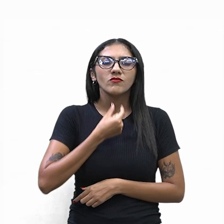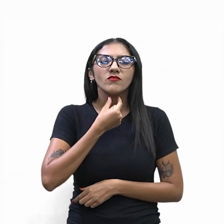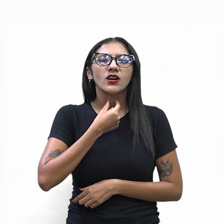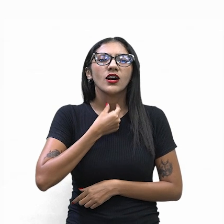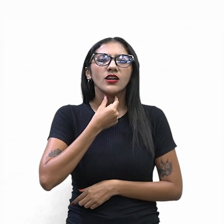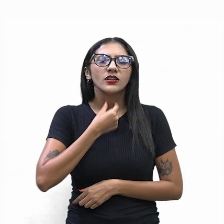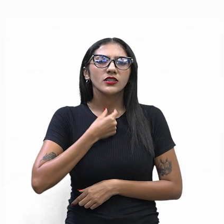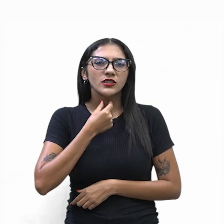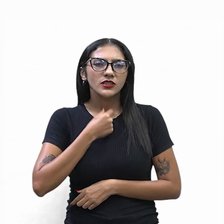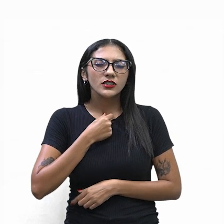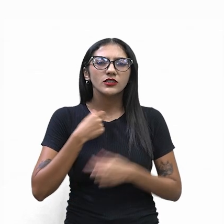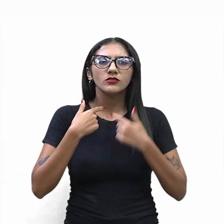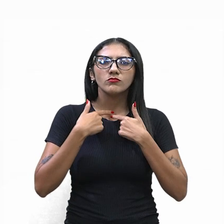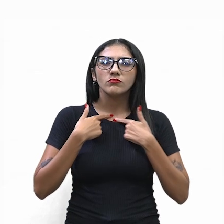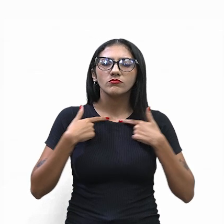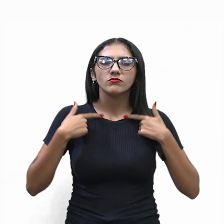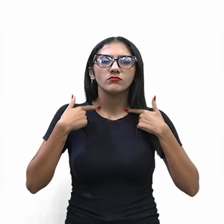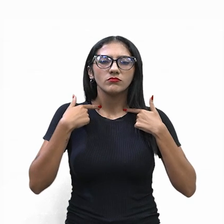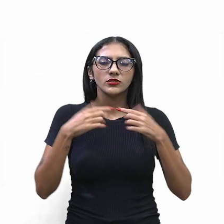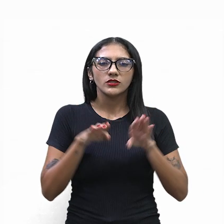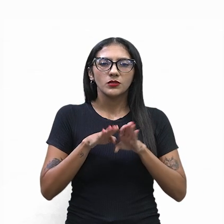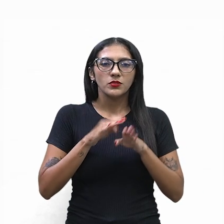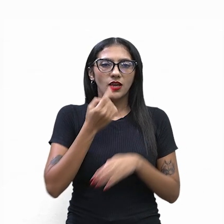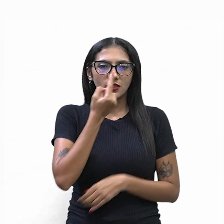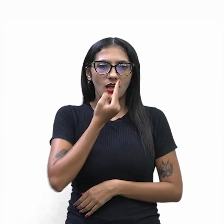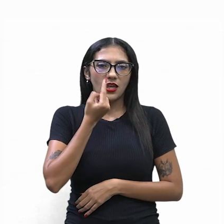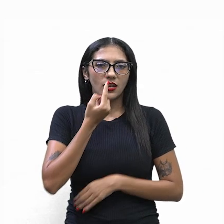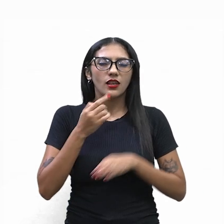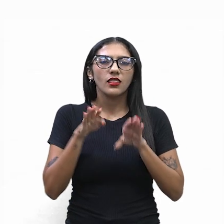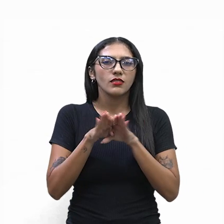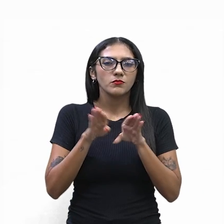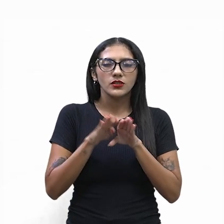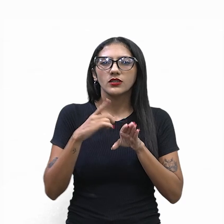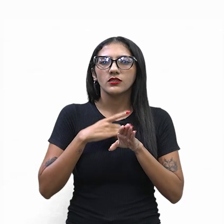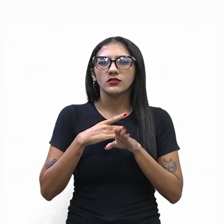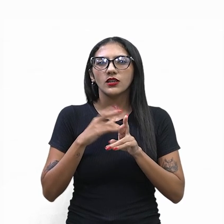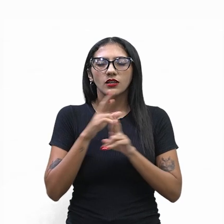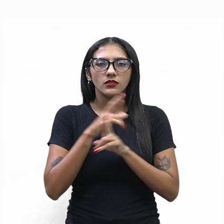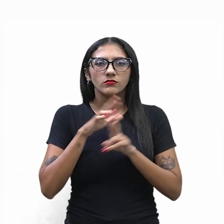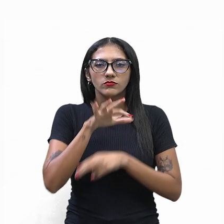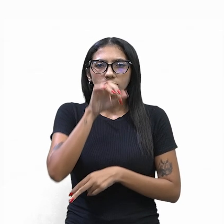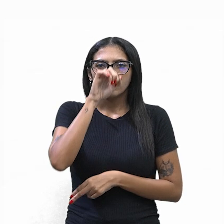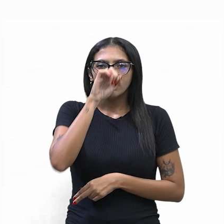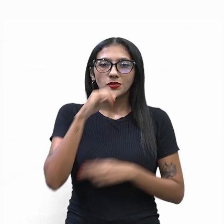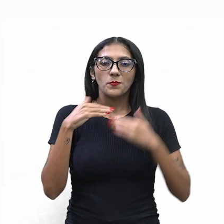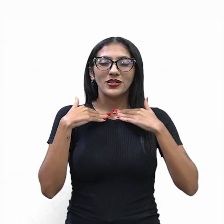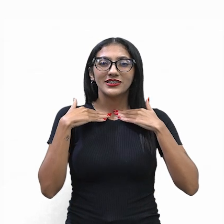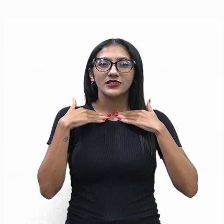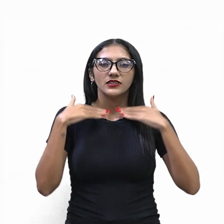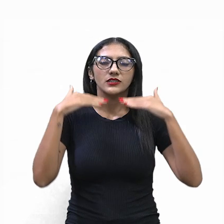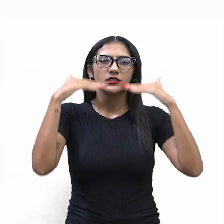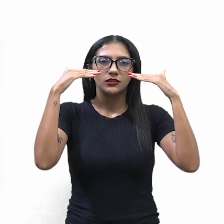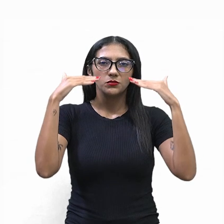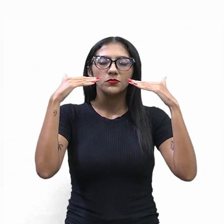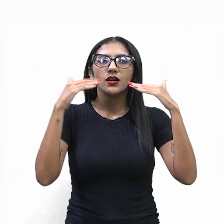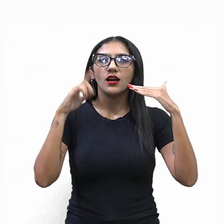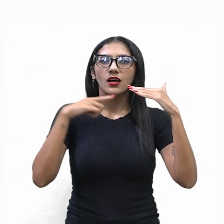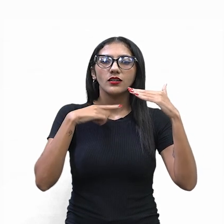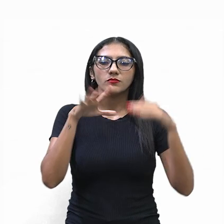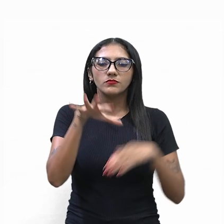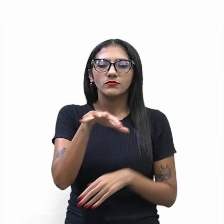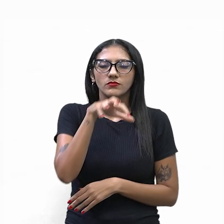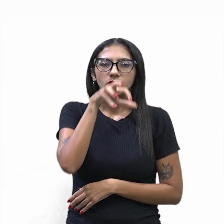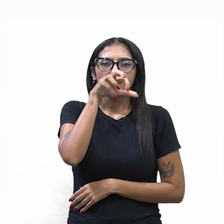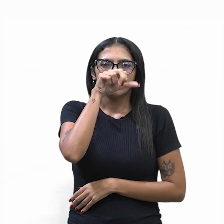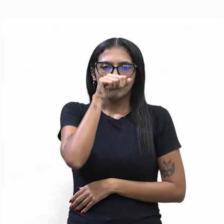laringe, traqueia, né, as narinas também são consideradas as vias aéreas superiores, que é elas que captam o